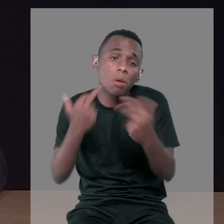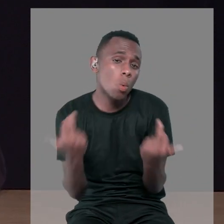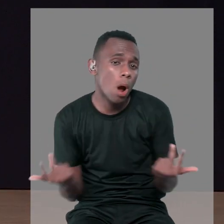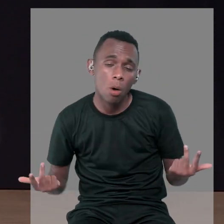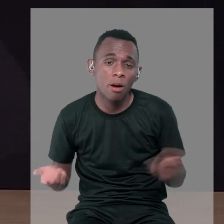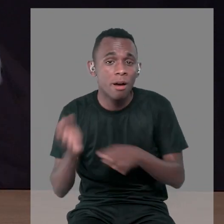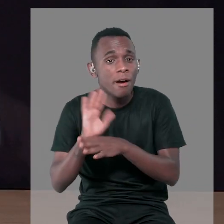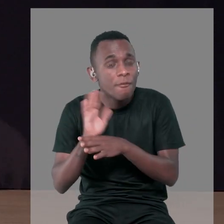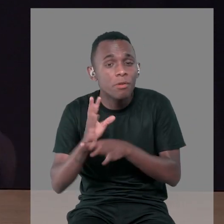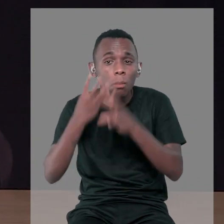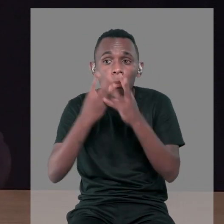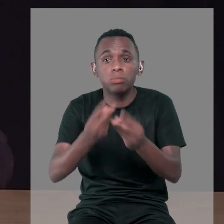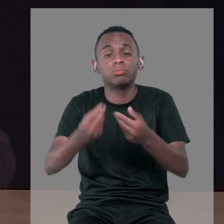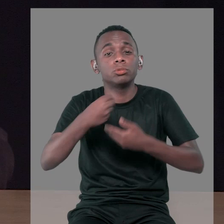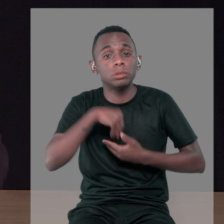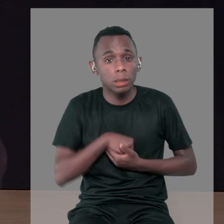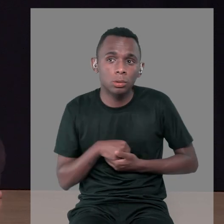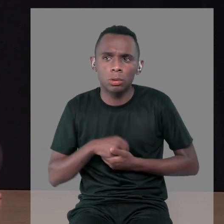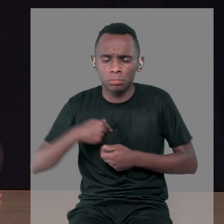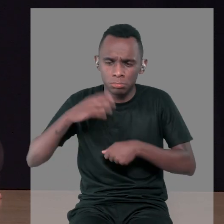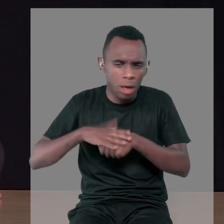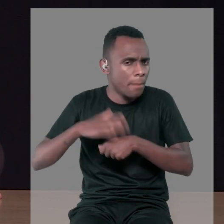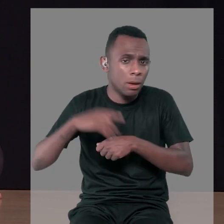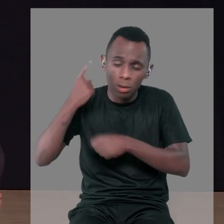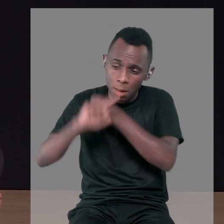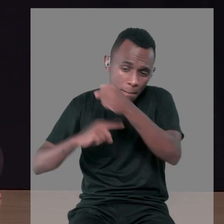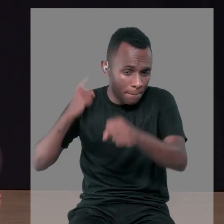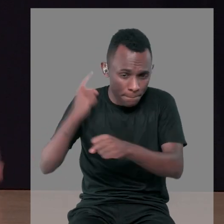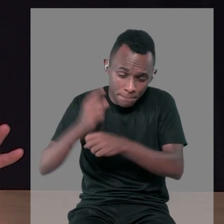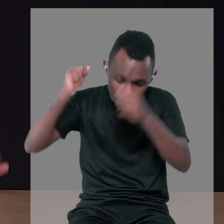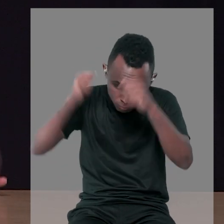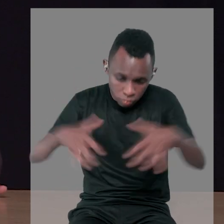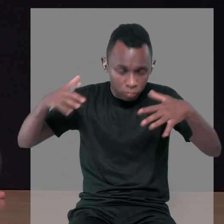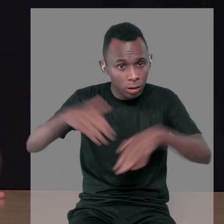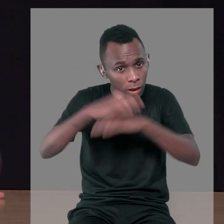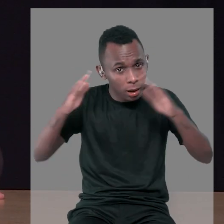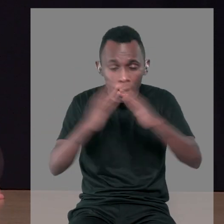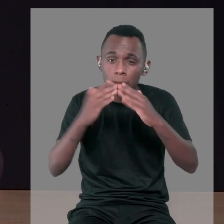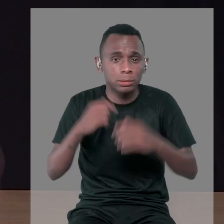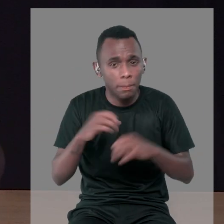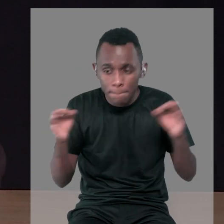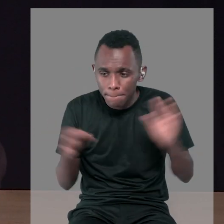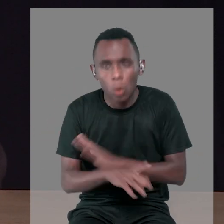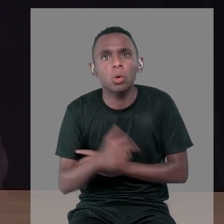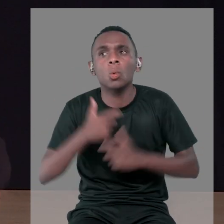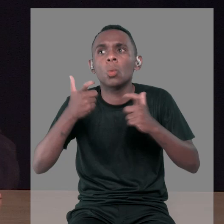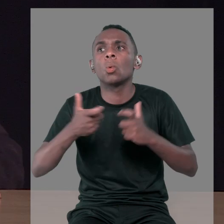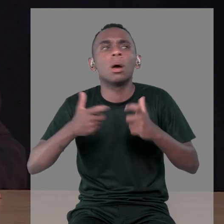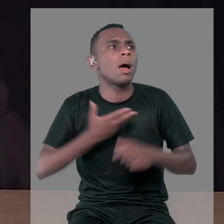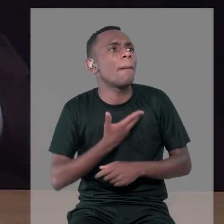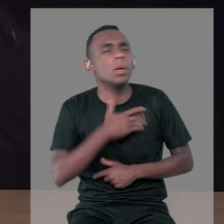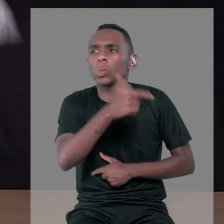externo. Para mim, cai a bomba lá em casa, o mais rápido possível. Né? Eu não quero ficar num mundo sem meus amigos, sem, né, meus amores,